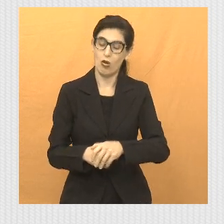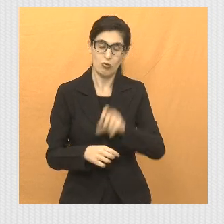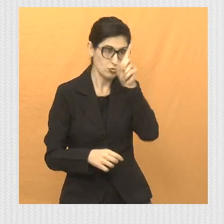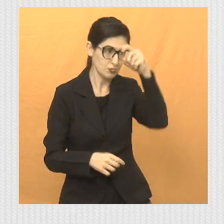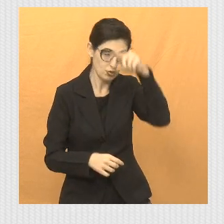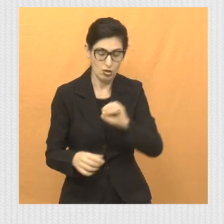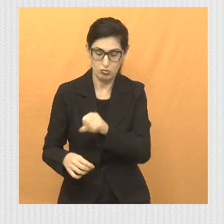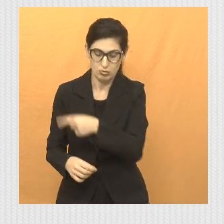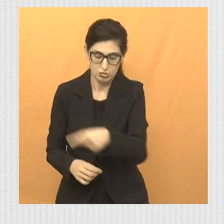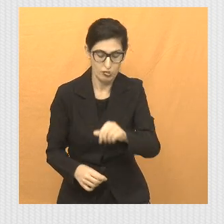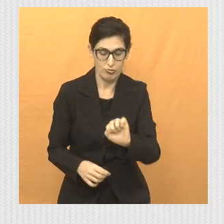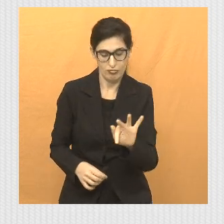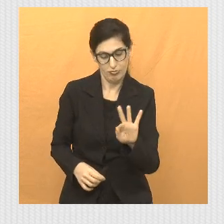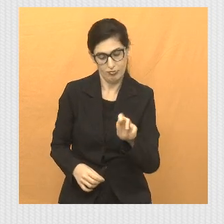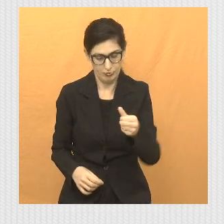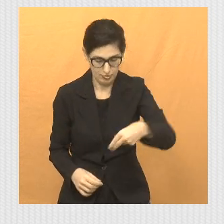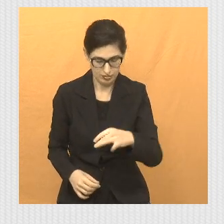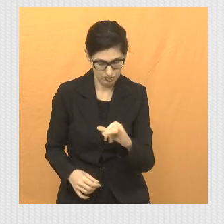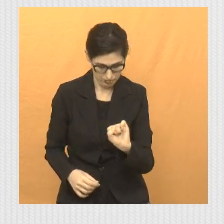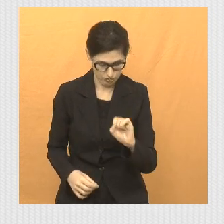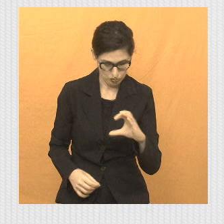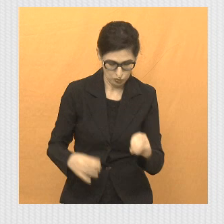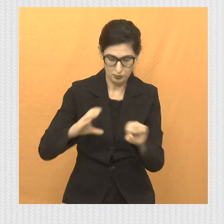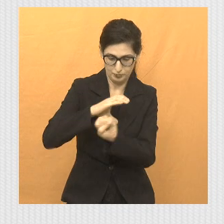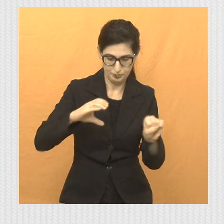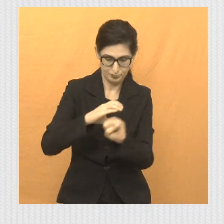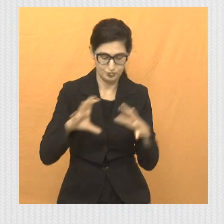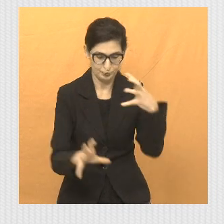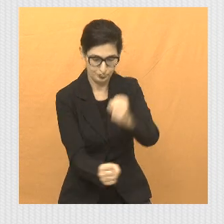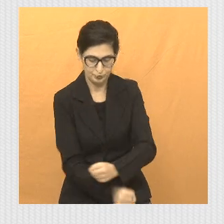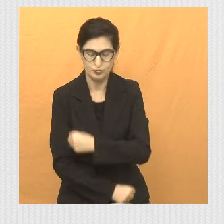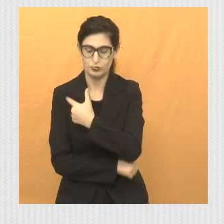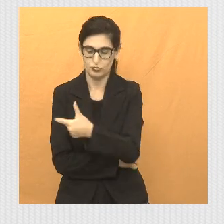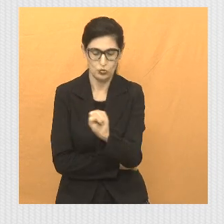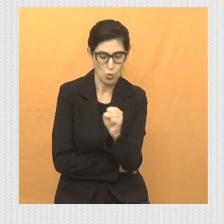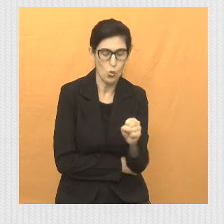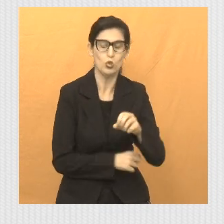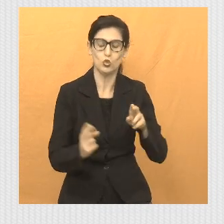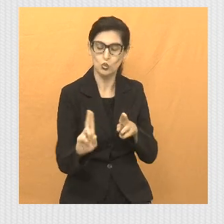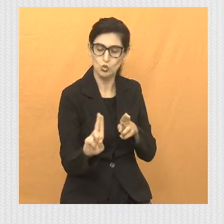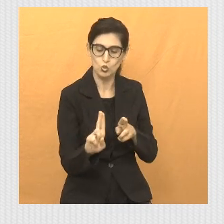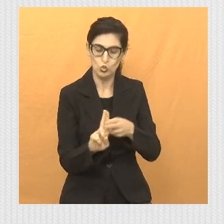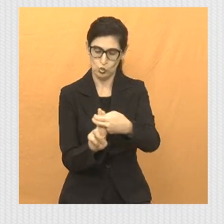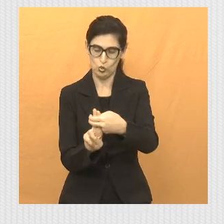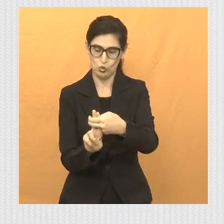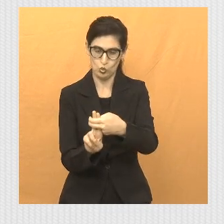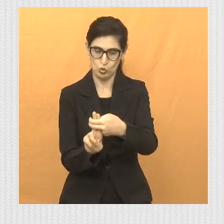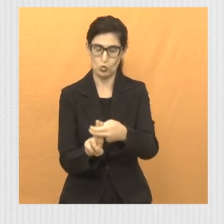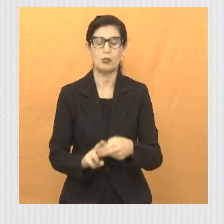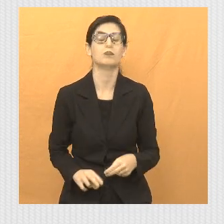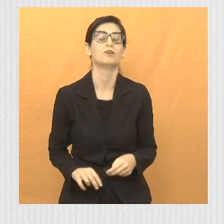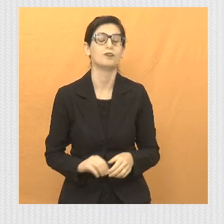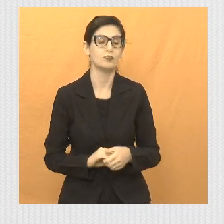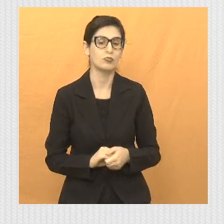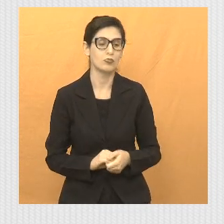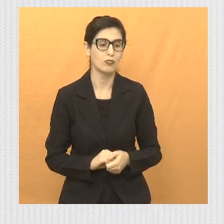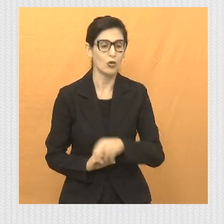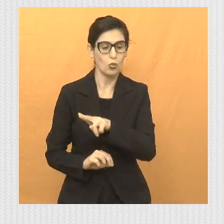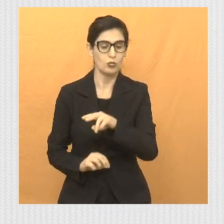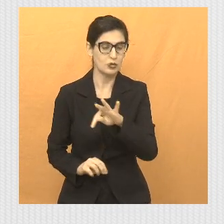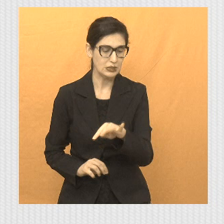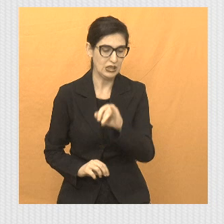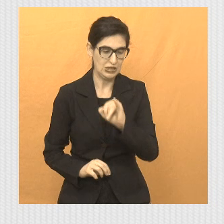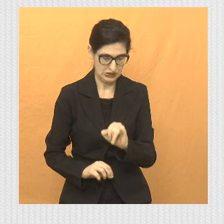de Misericórdia, temos 28 leitos SUS e na UTI neonatal 10